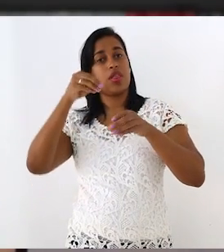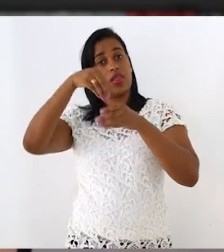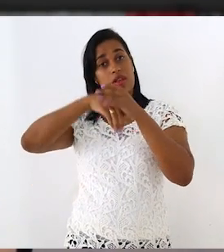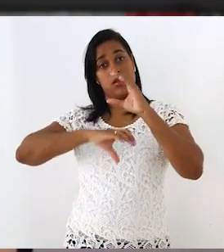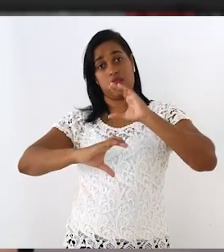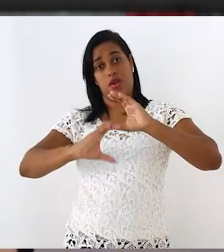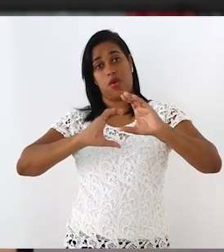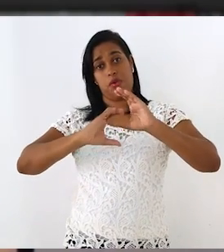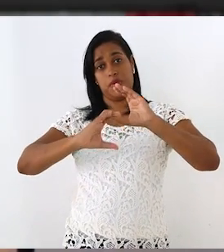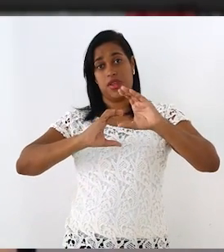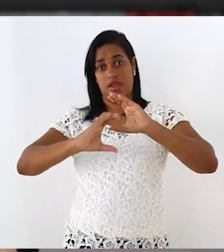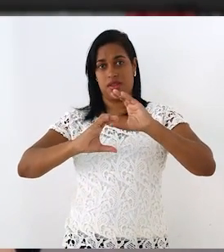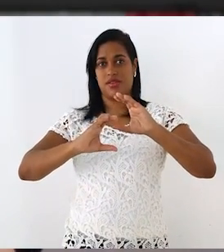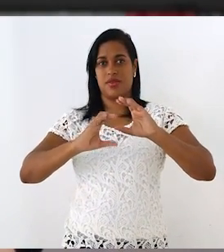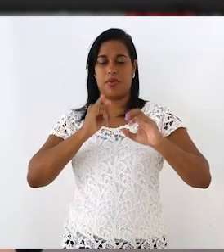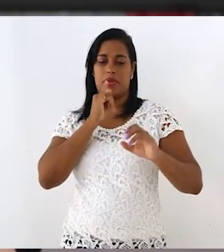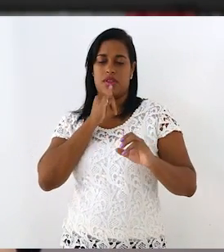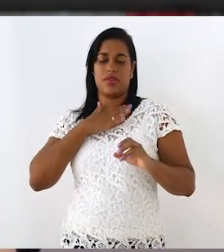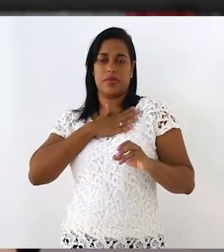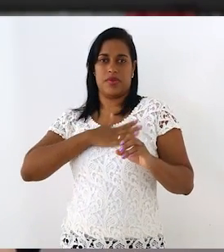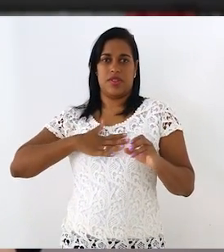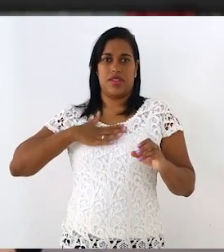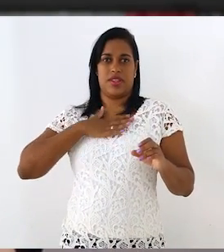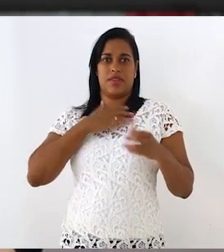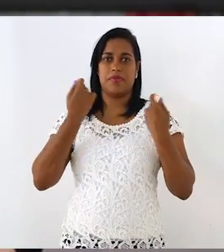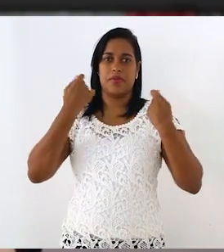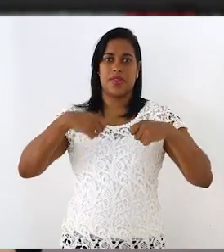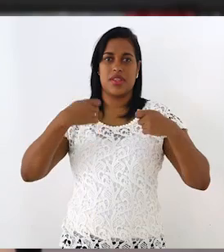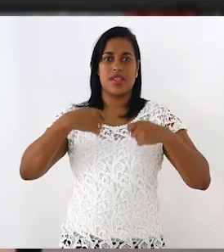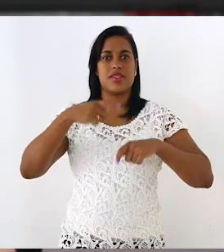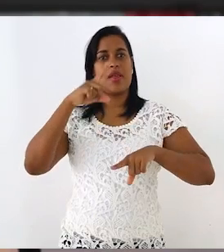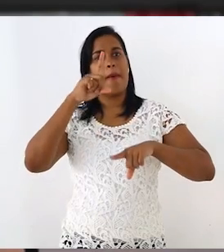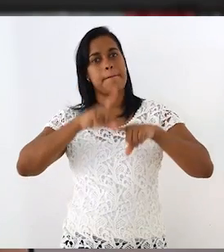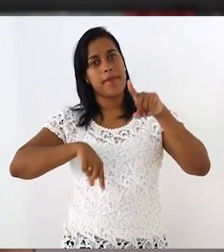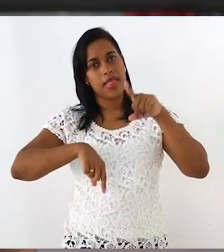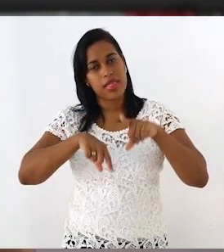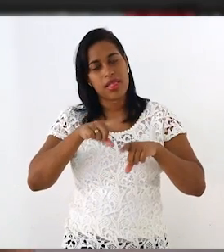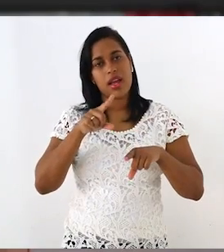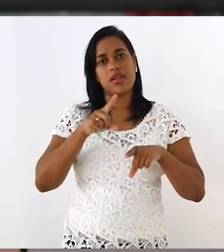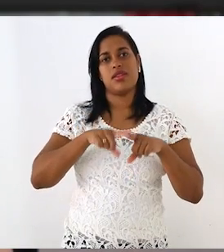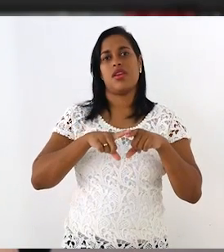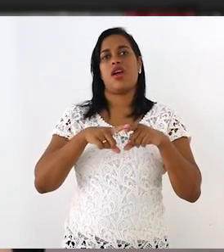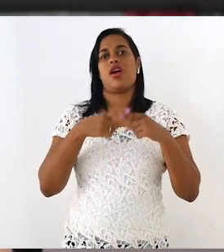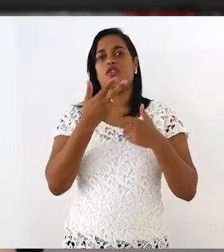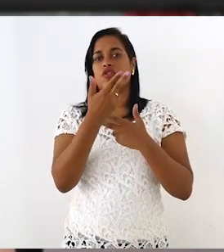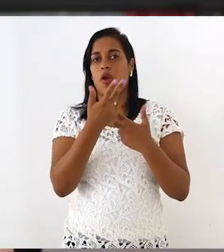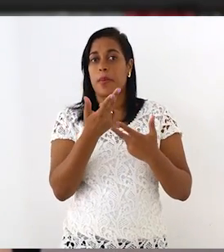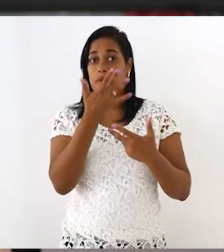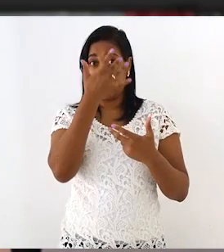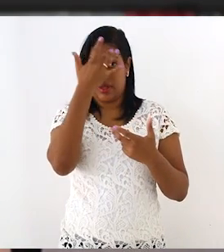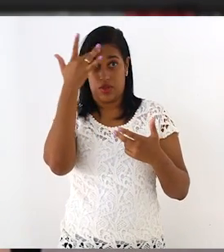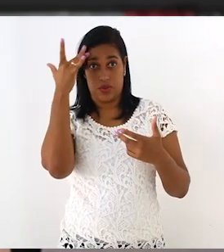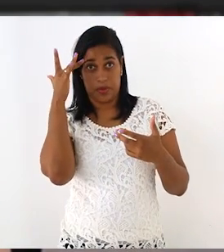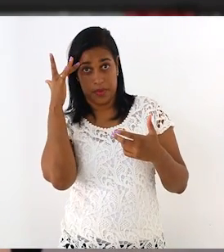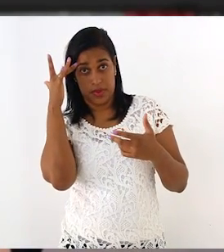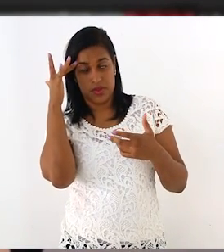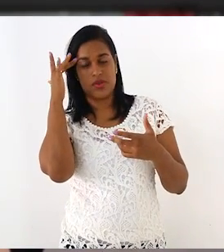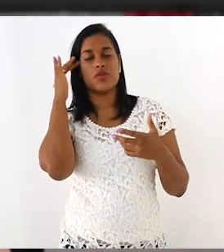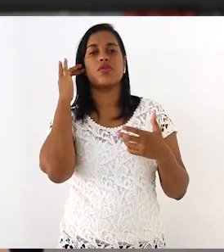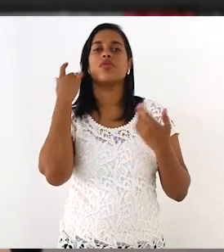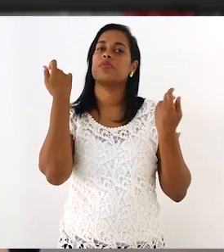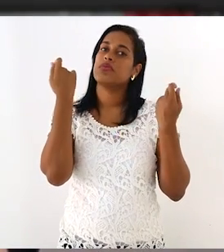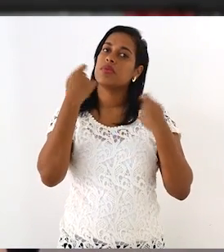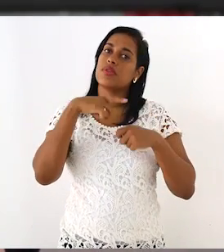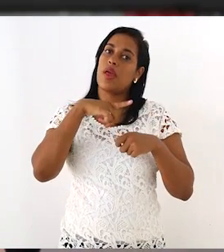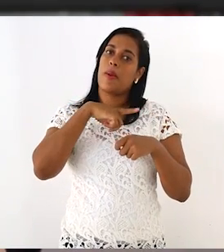Satisfazer as necessidades materiais ou individuais das pessoas, nós teríamos então aí uma